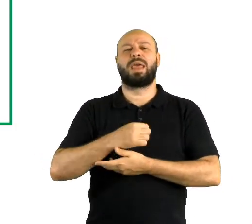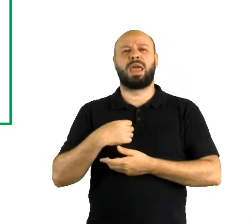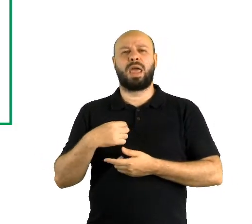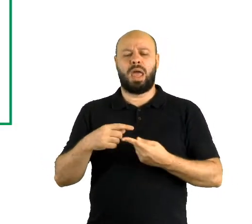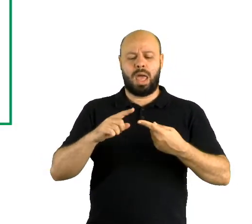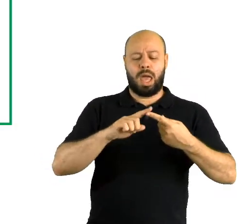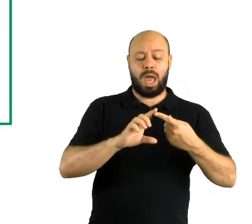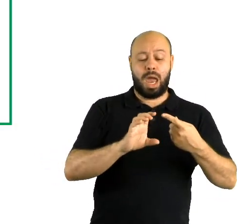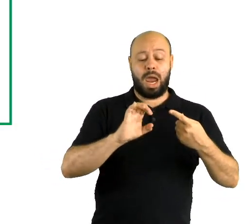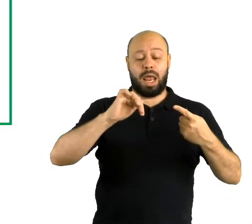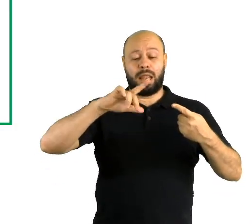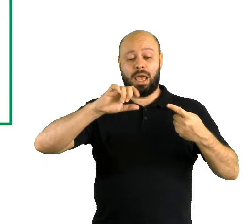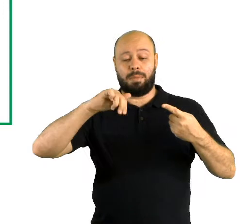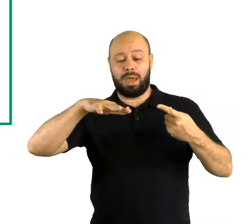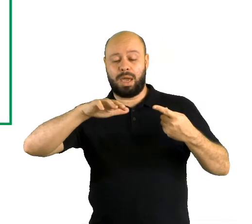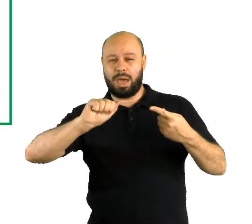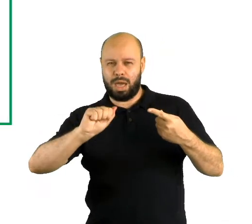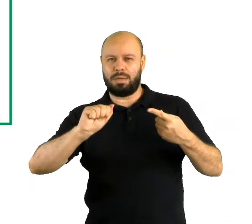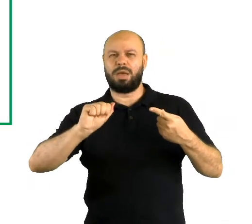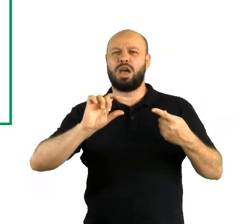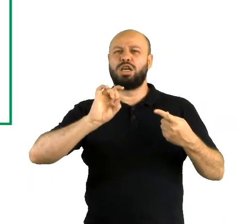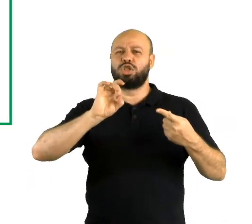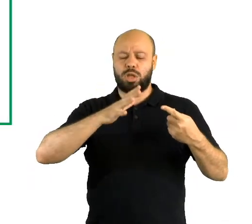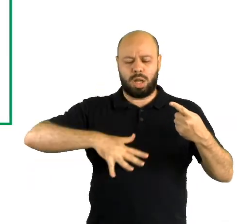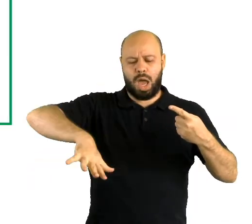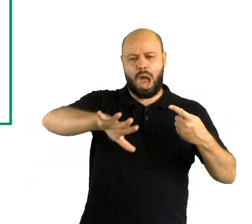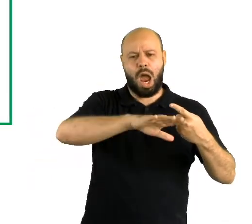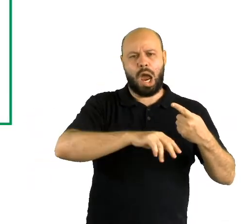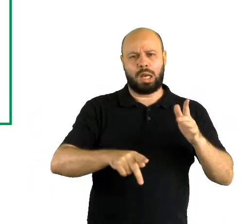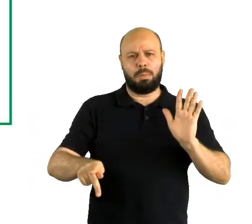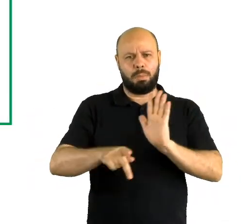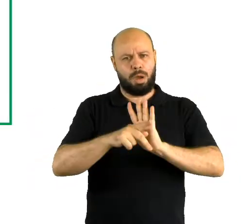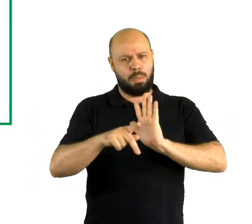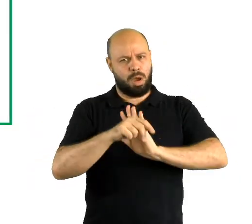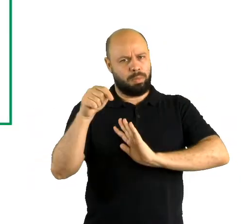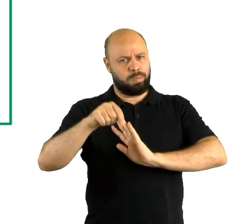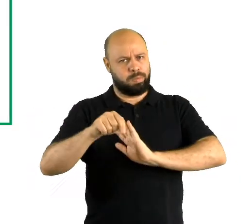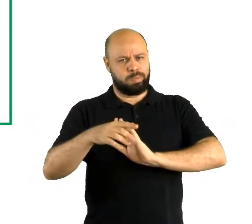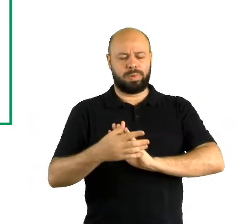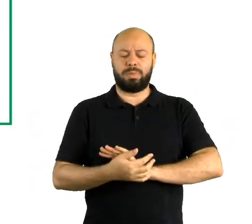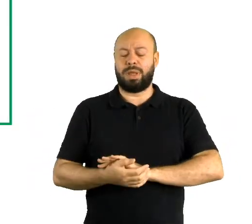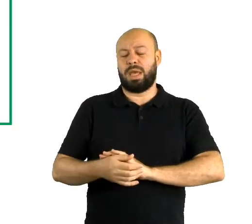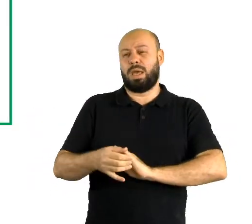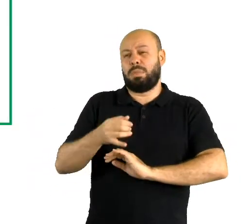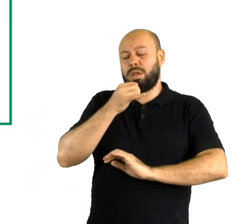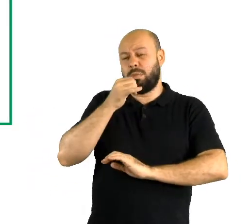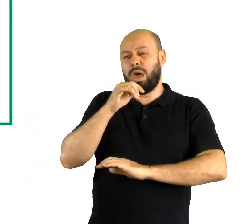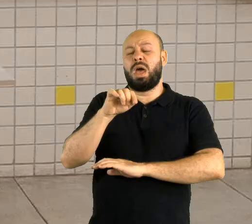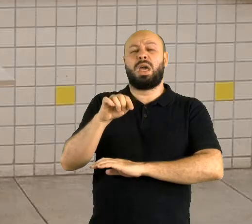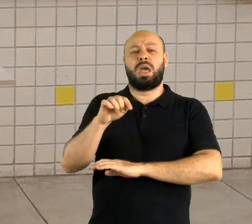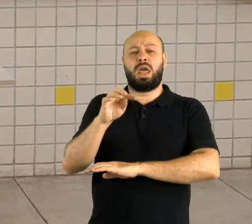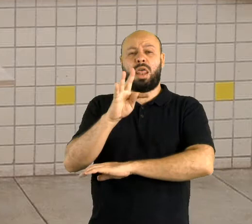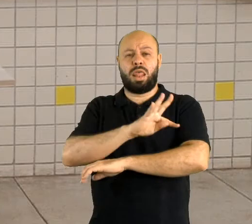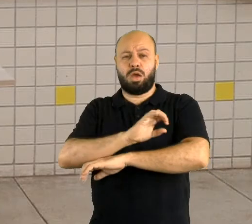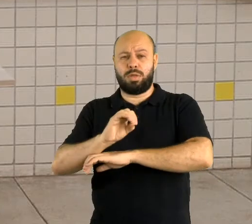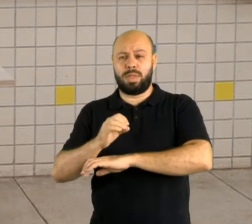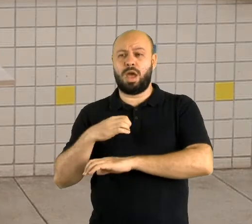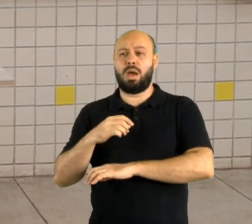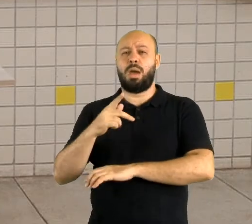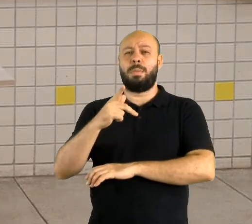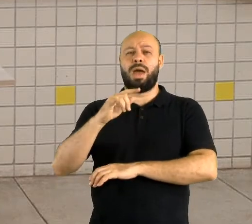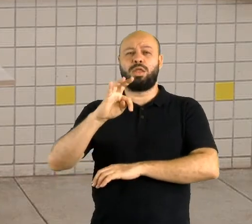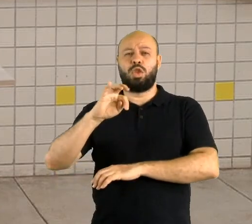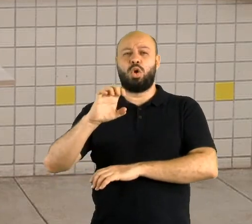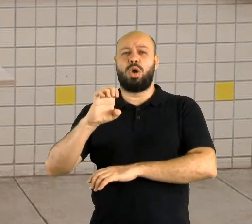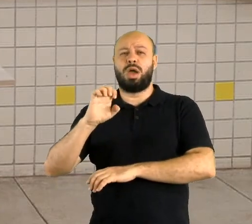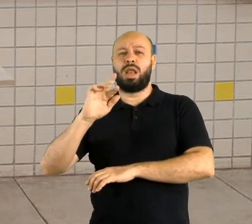que são espécies que só dão em determinada região. Por exemplo, o Tocantins tem o pato mergulhão. É um